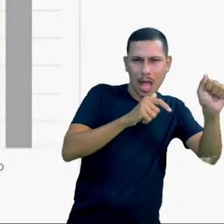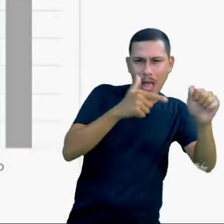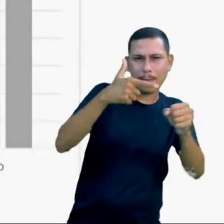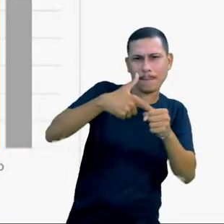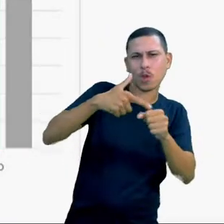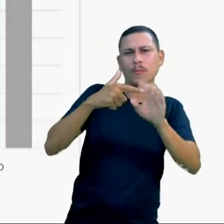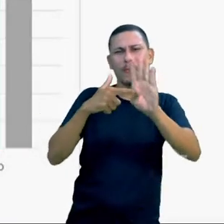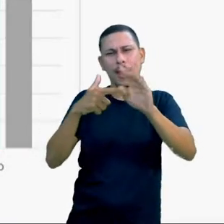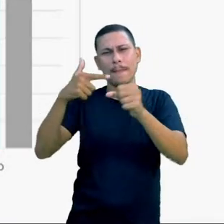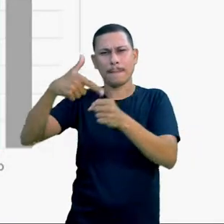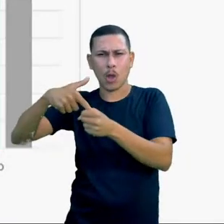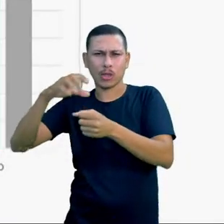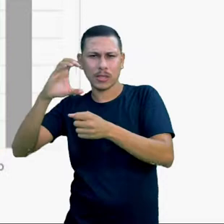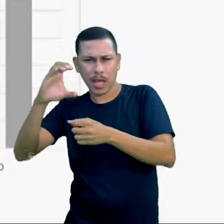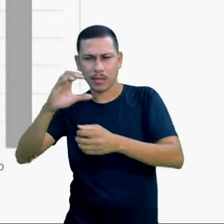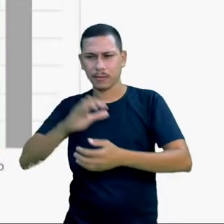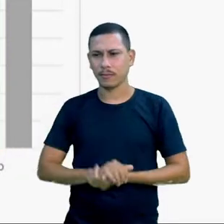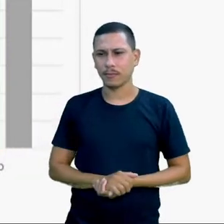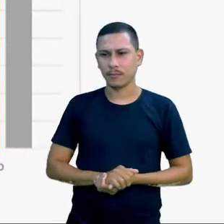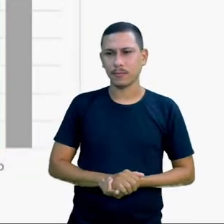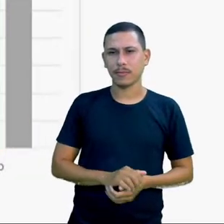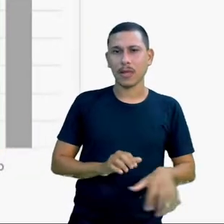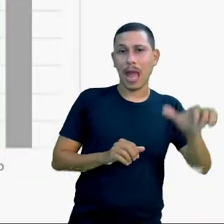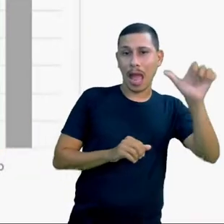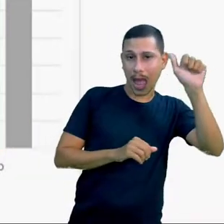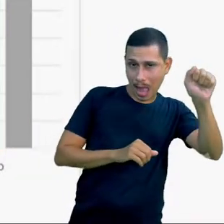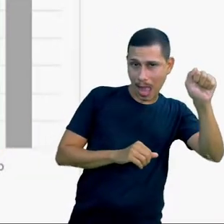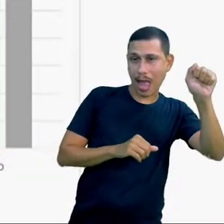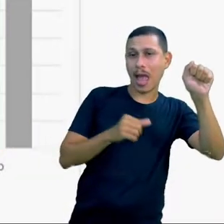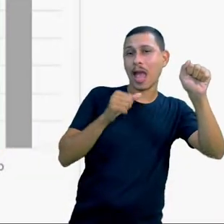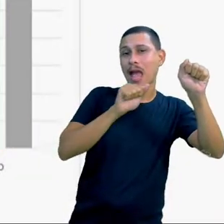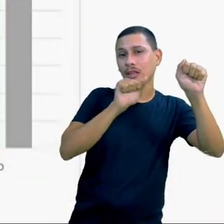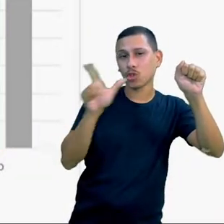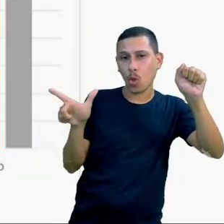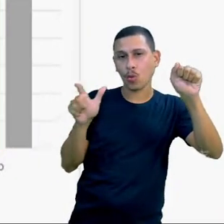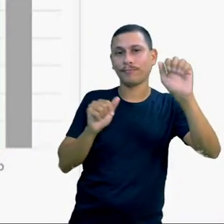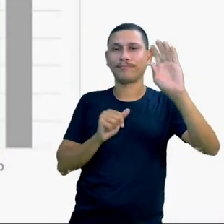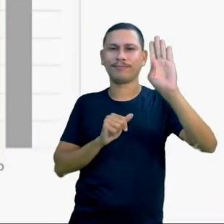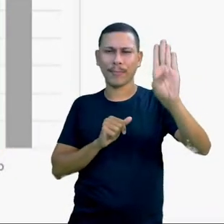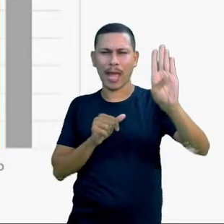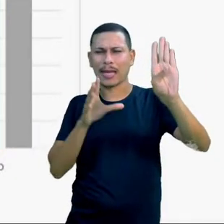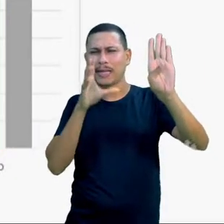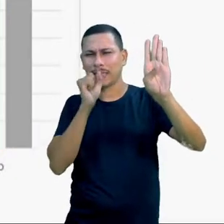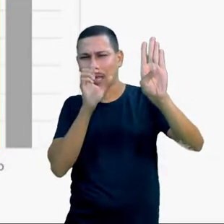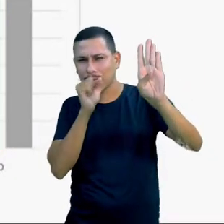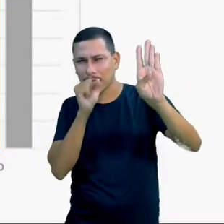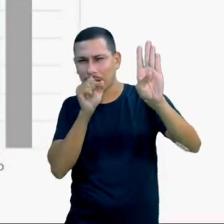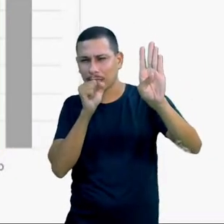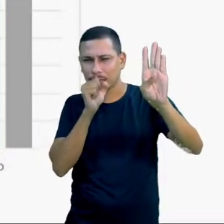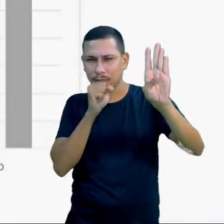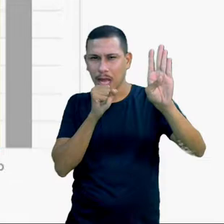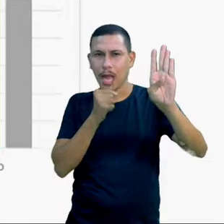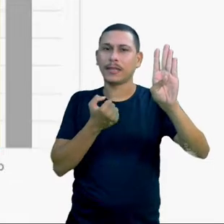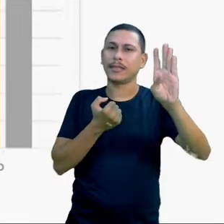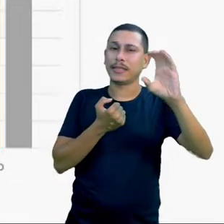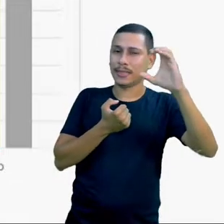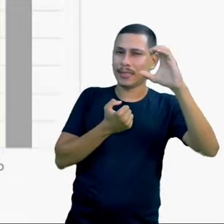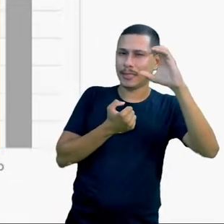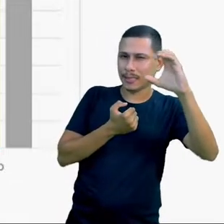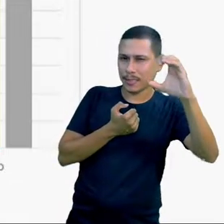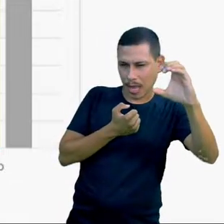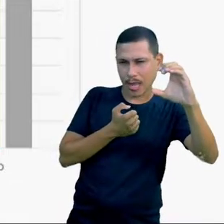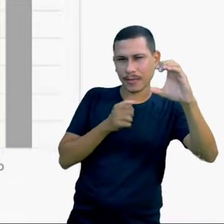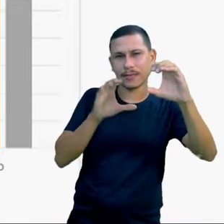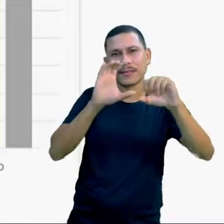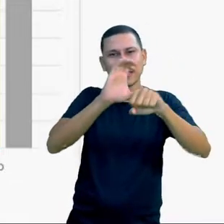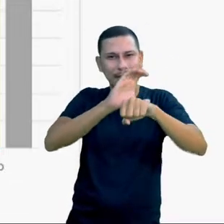é o da coluna azul. O posto beta é o da coluna laranja. E o da coluna cinza